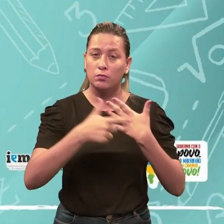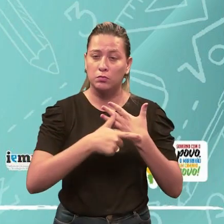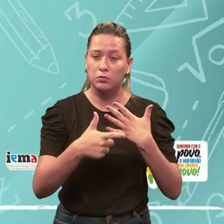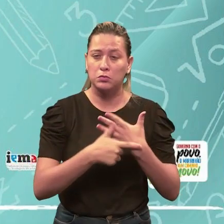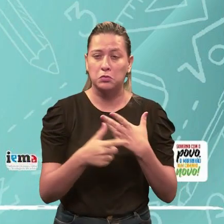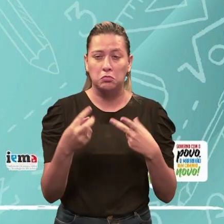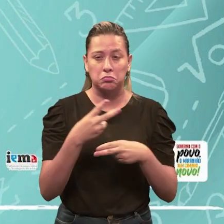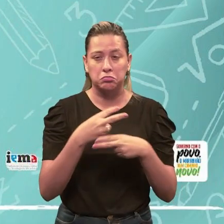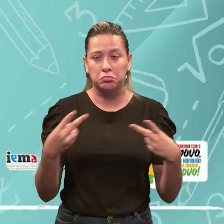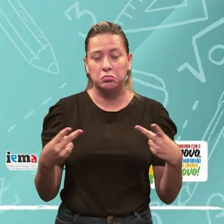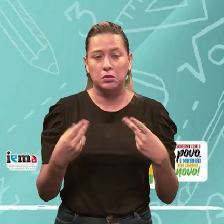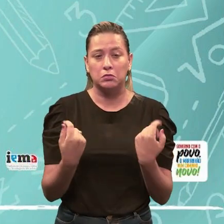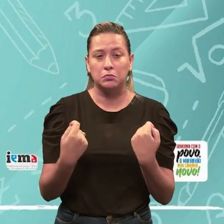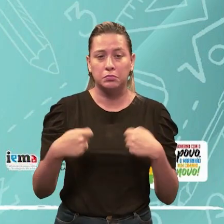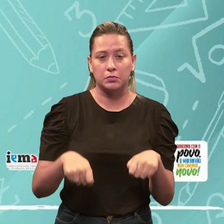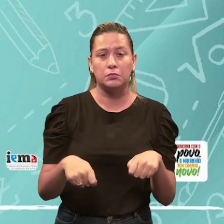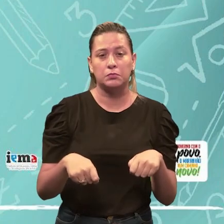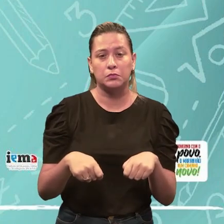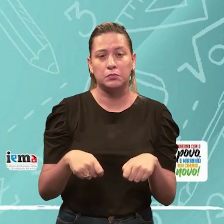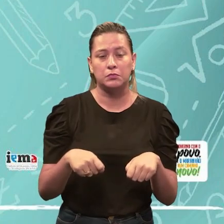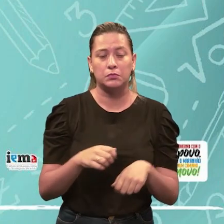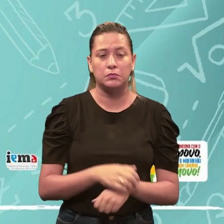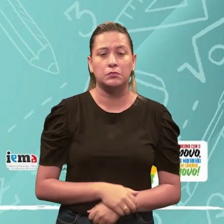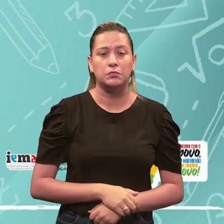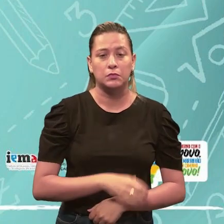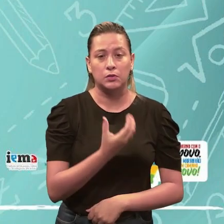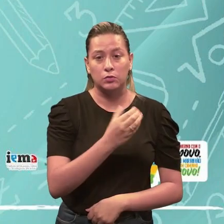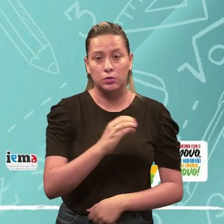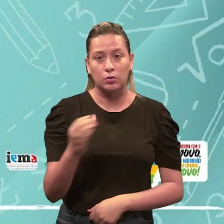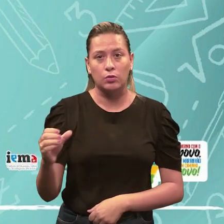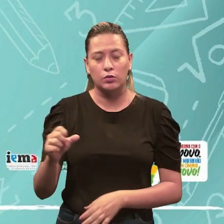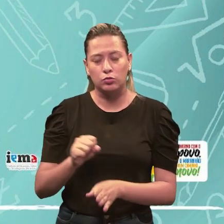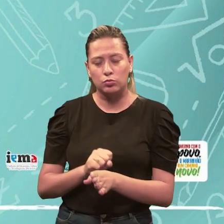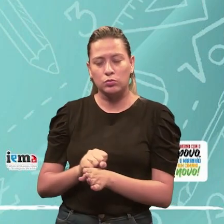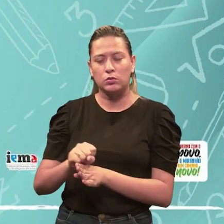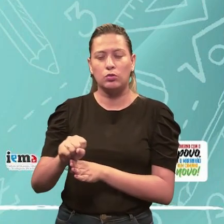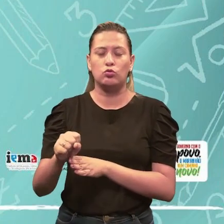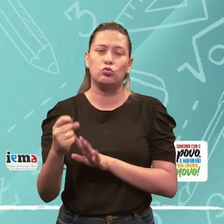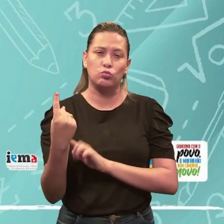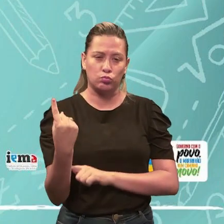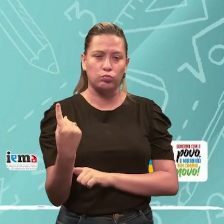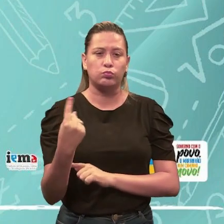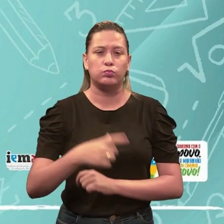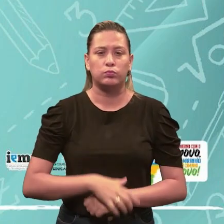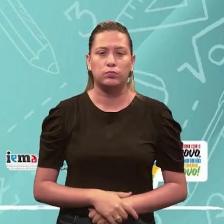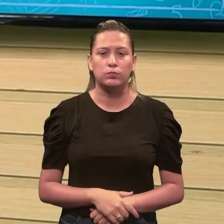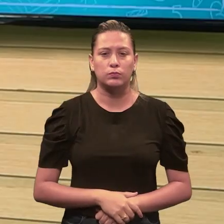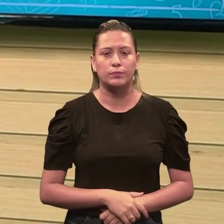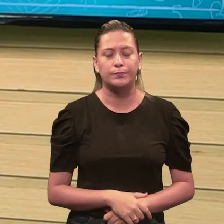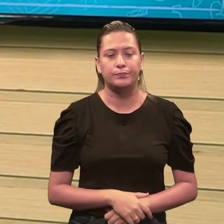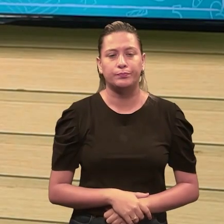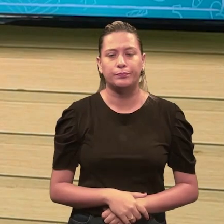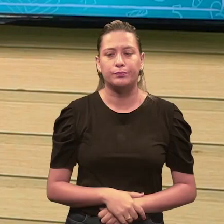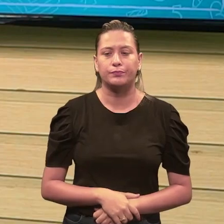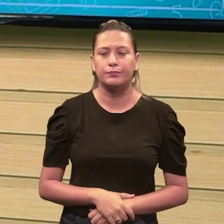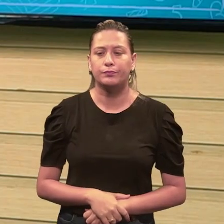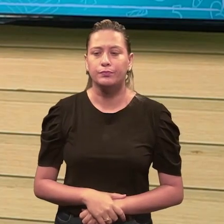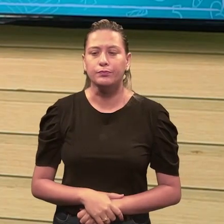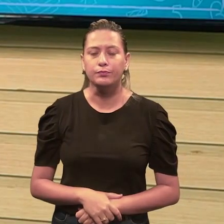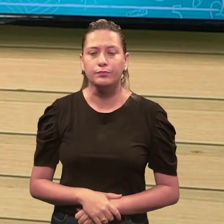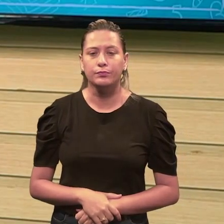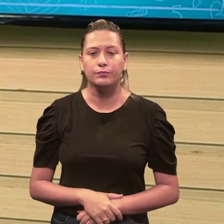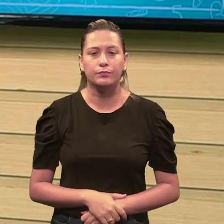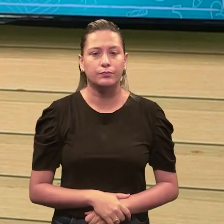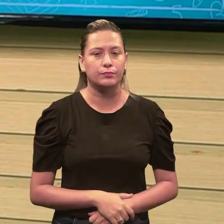sendo a principal de permitir a passagem da corrente em um único sentido. Então, eles é que dão a direção para o sentido